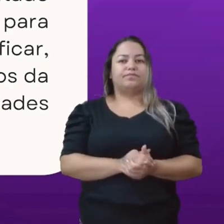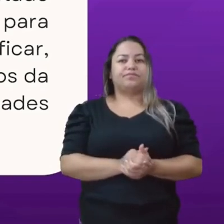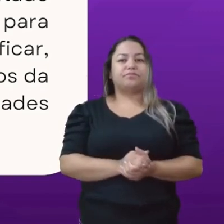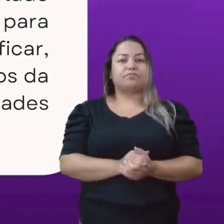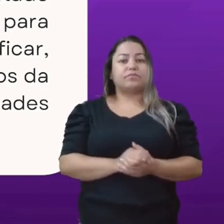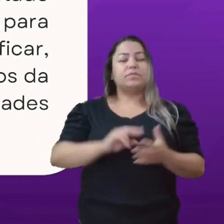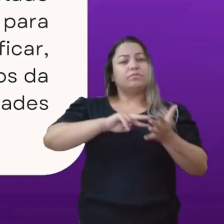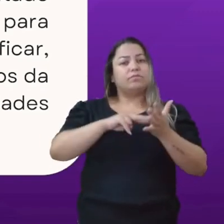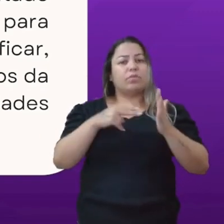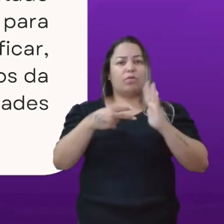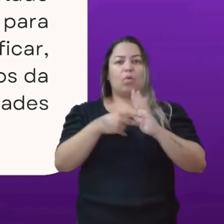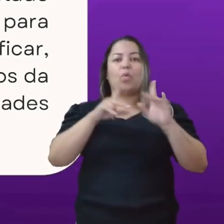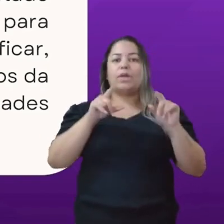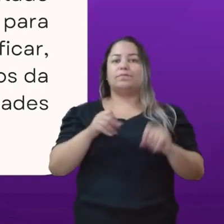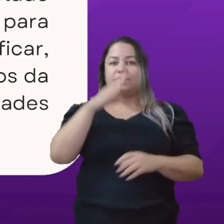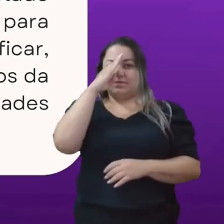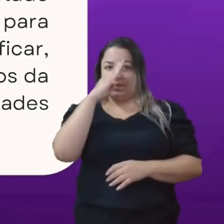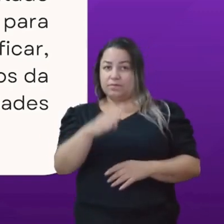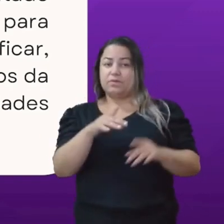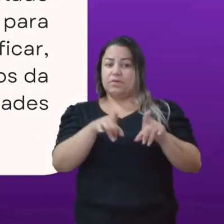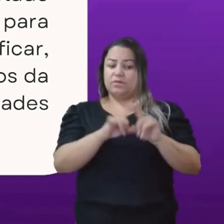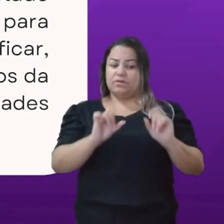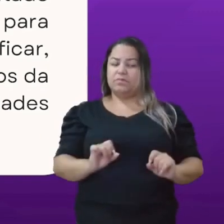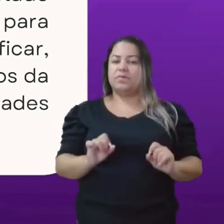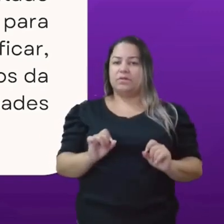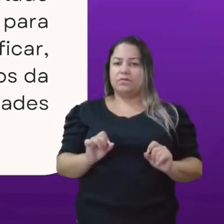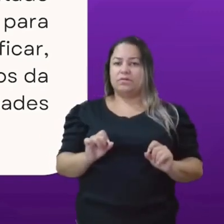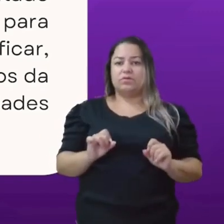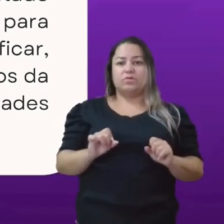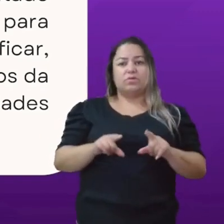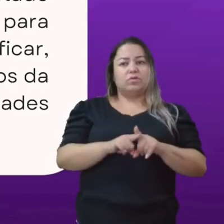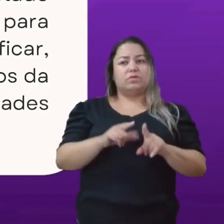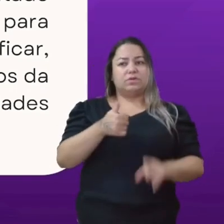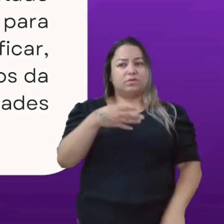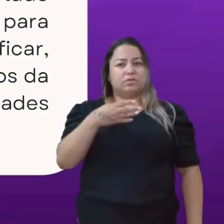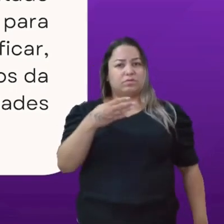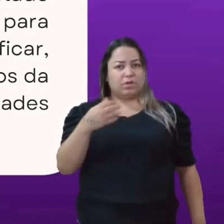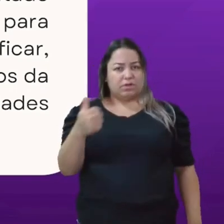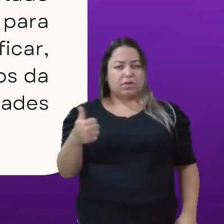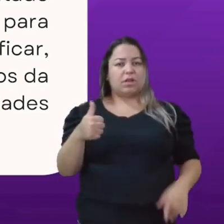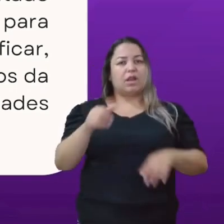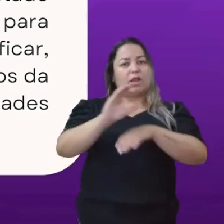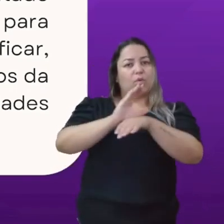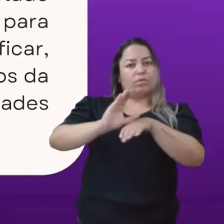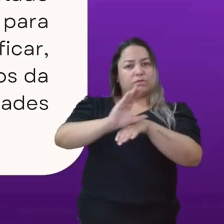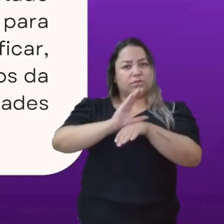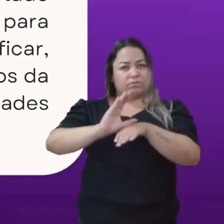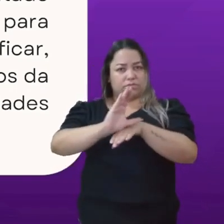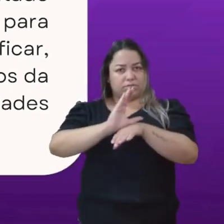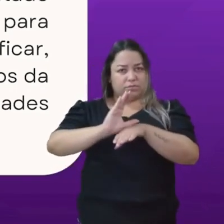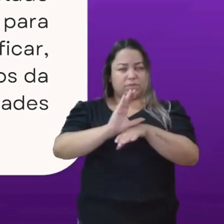Nesse sentido, então, o princípio da capacidade contributiva ele está previsto no artigo 145 da Constituição e ele é um